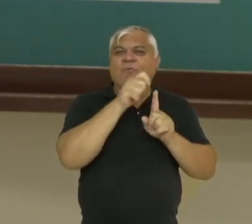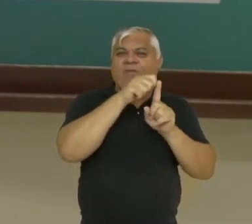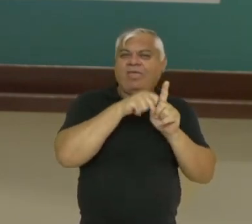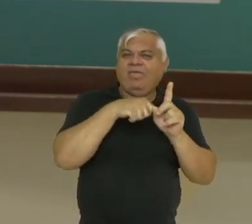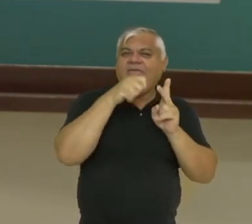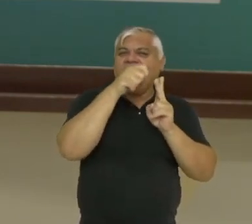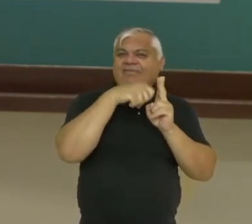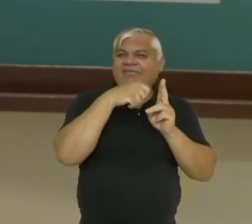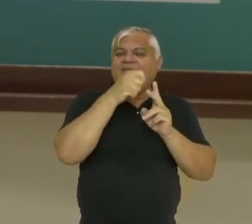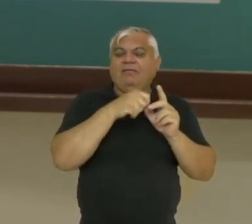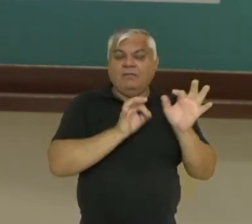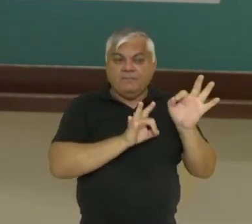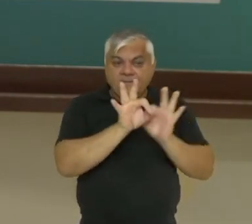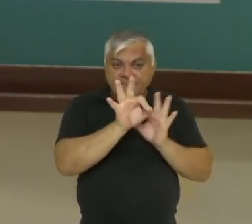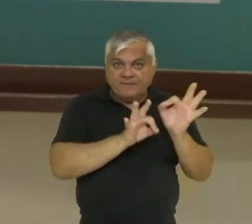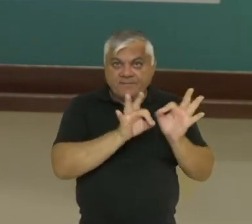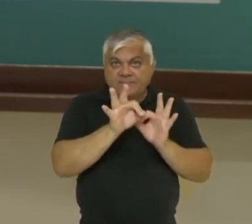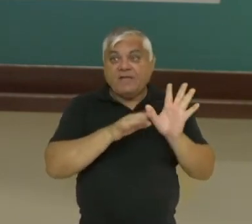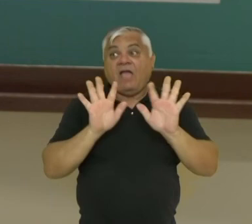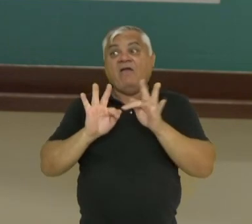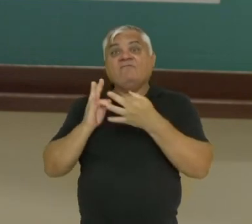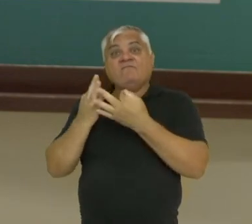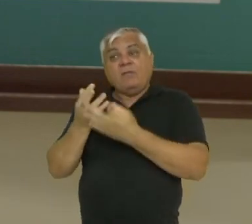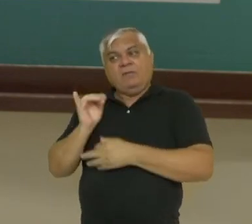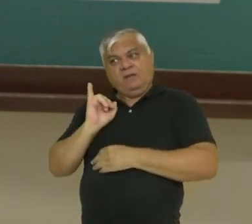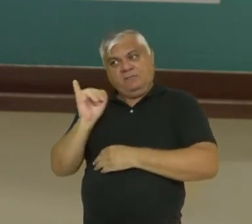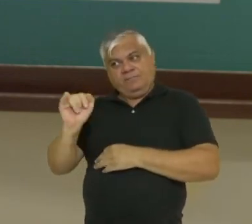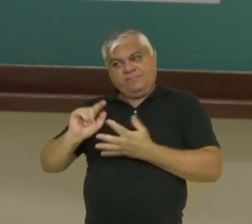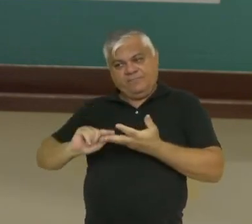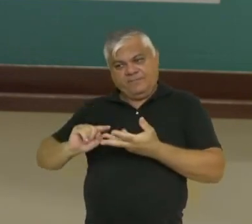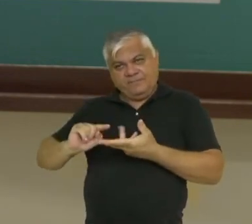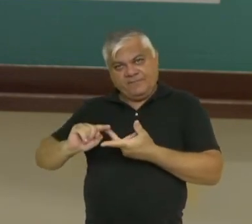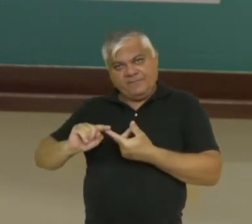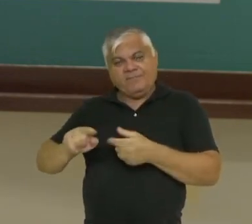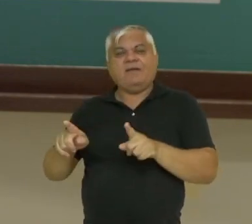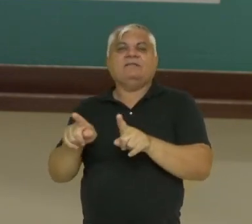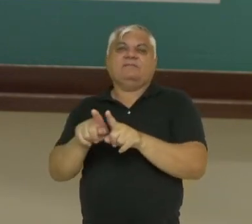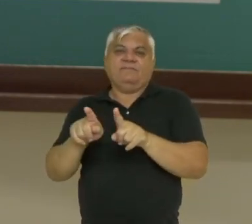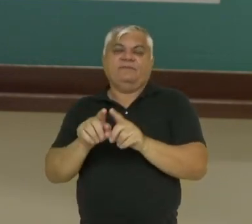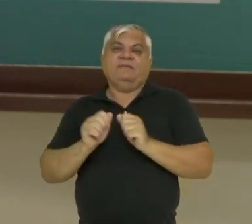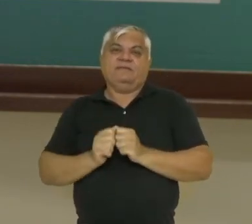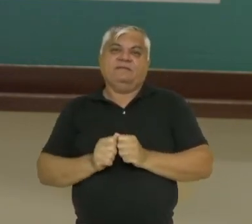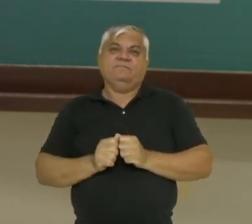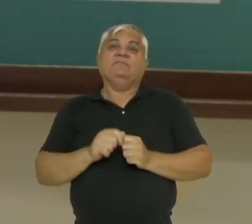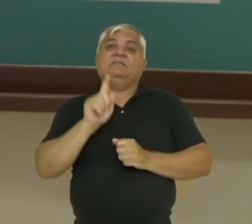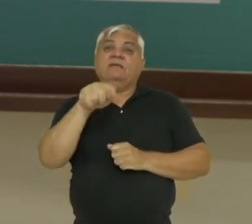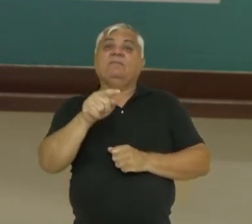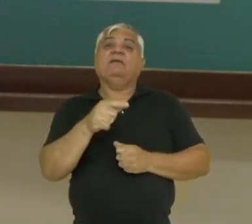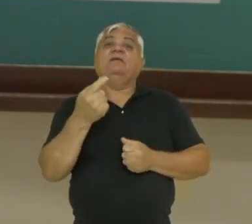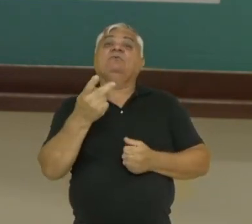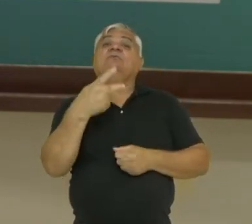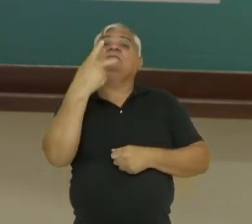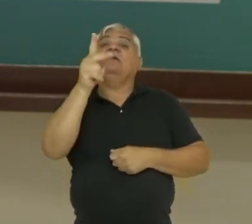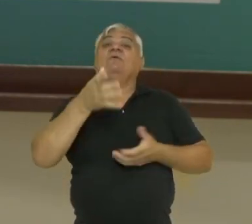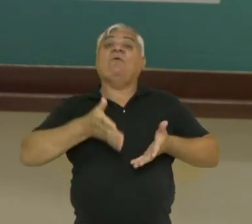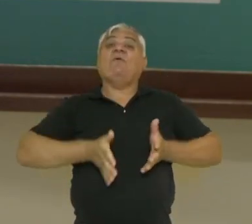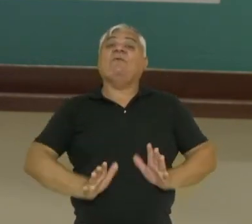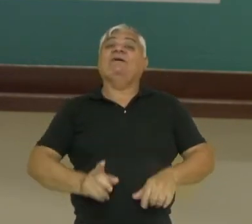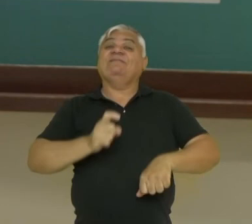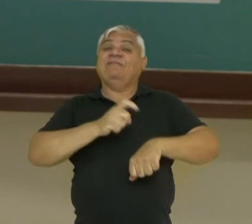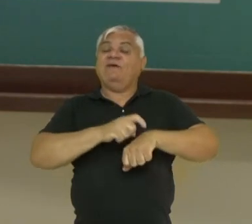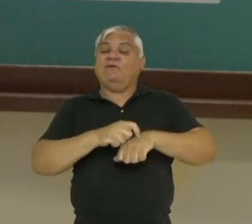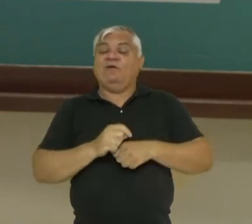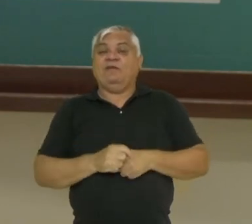vida, tente planejar a sua família e, se isso for possível, tente planejar também o seu parto. Mas,